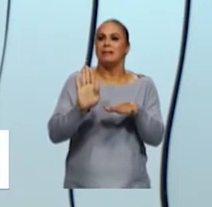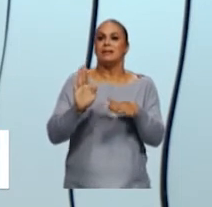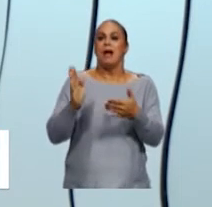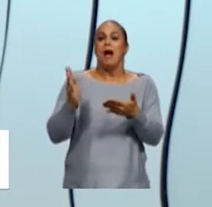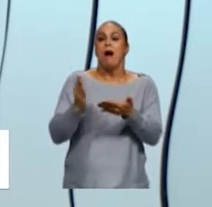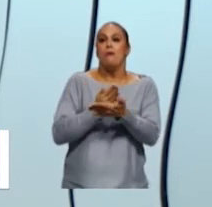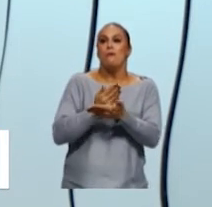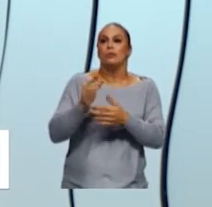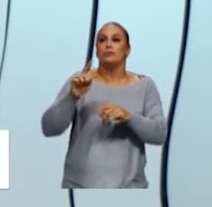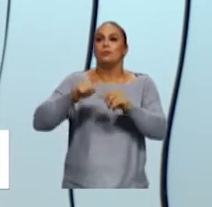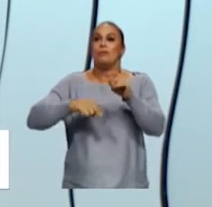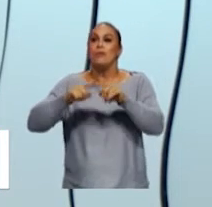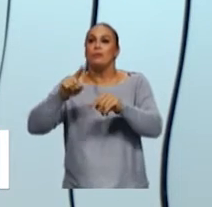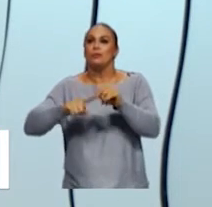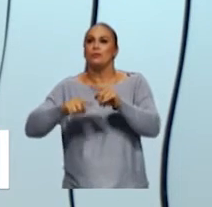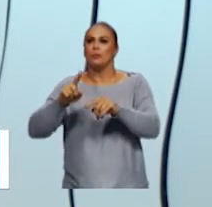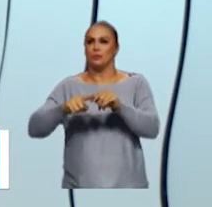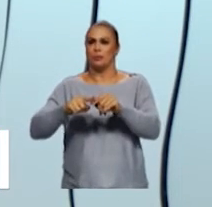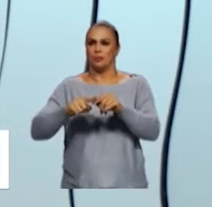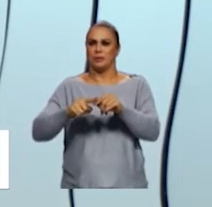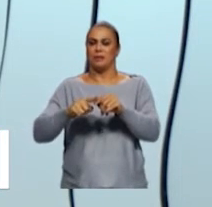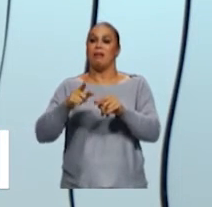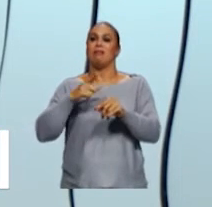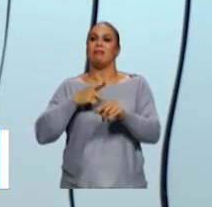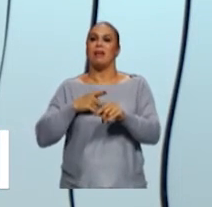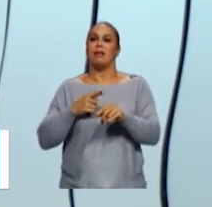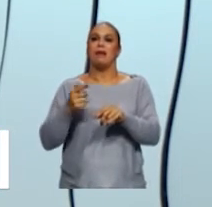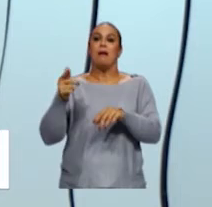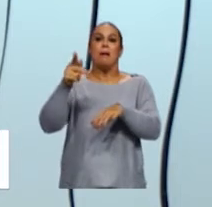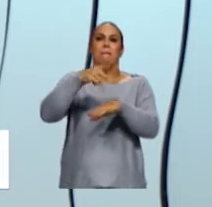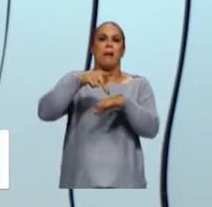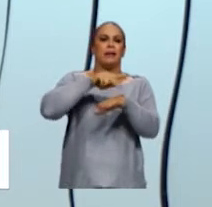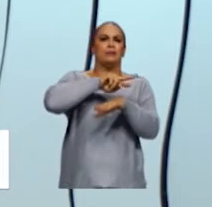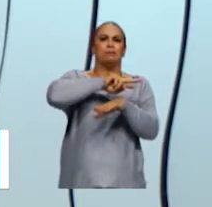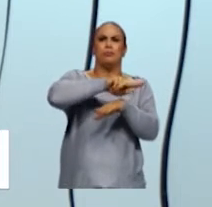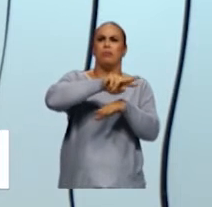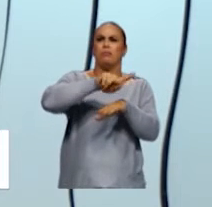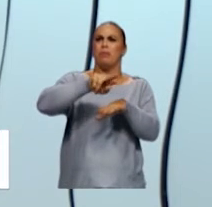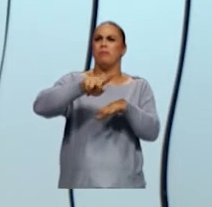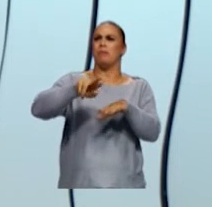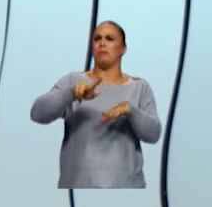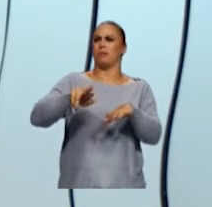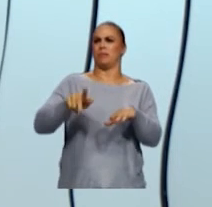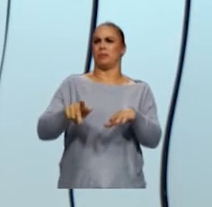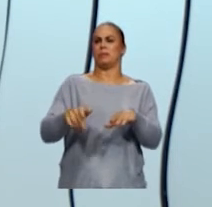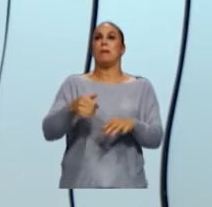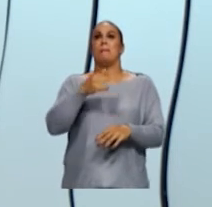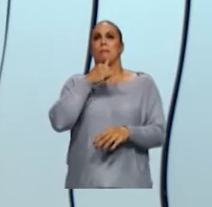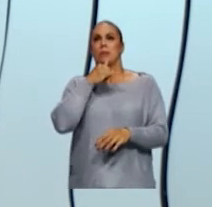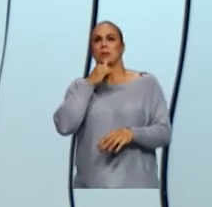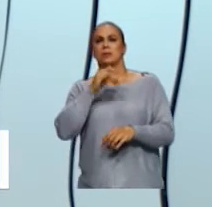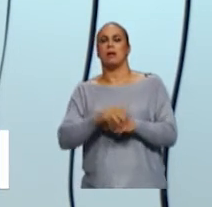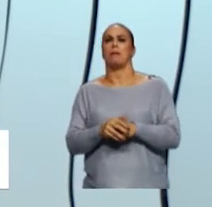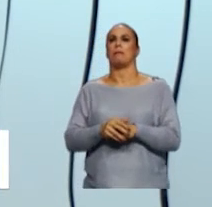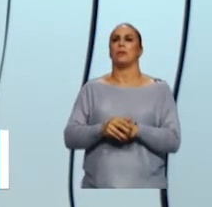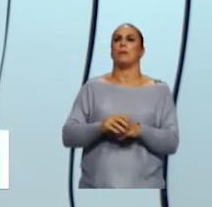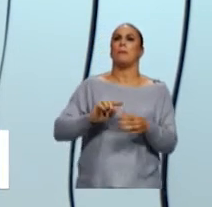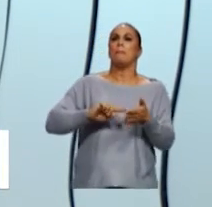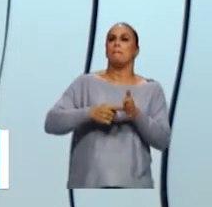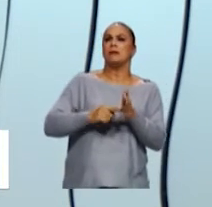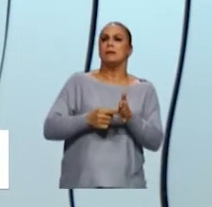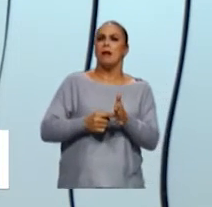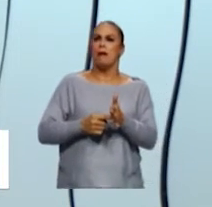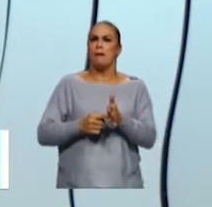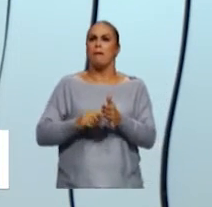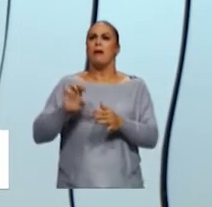ser fabricados em diferentes países do mundo. Se a gente for pensar, por exemplo, os nossos dispositivos eletrônicos,